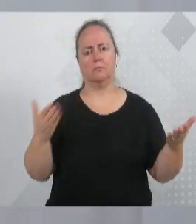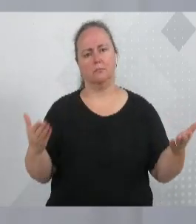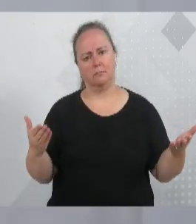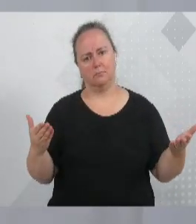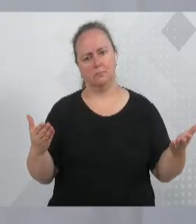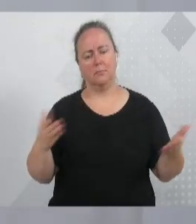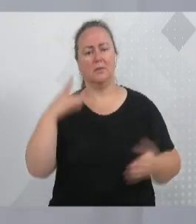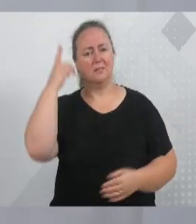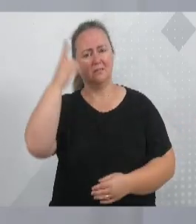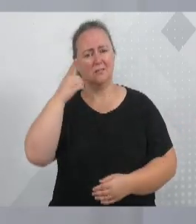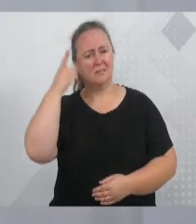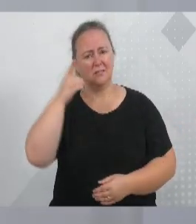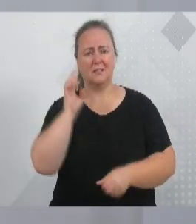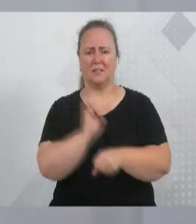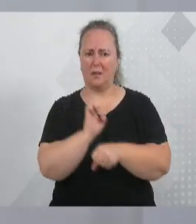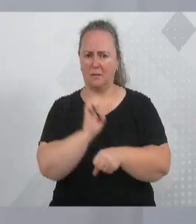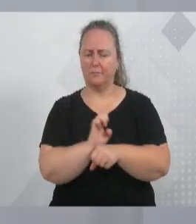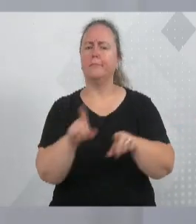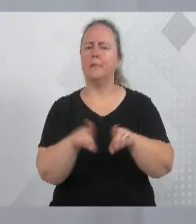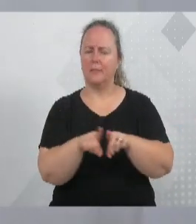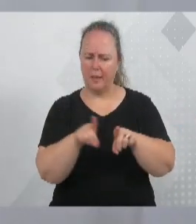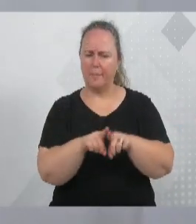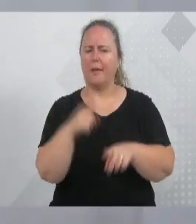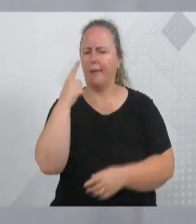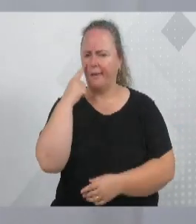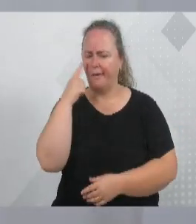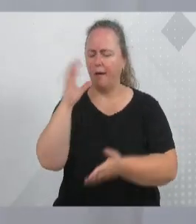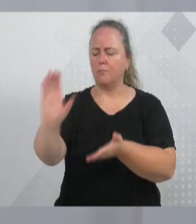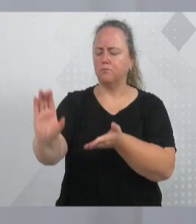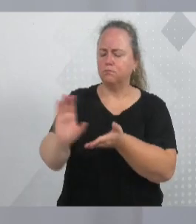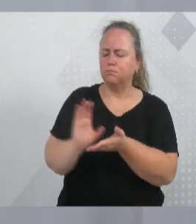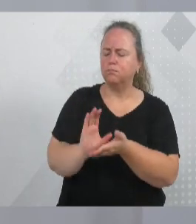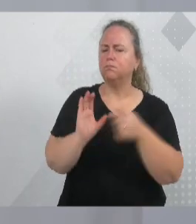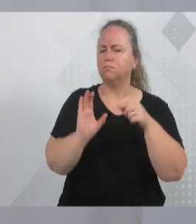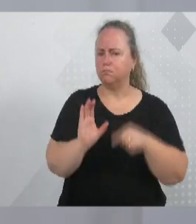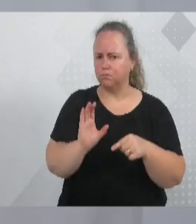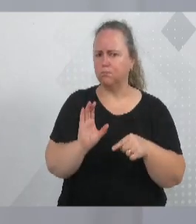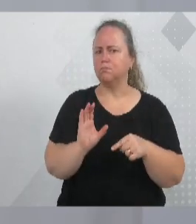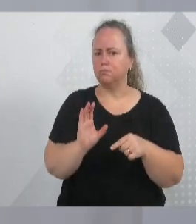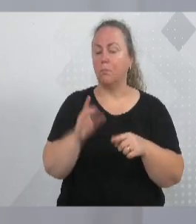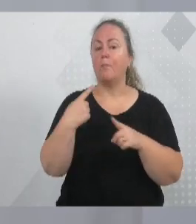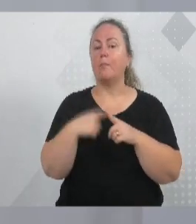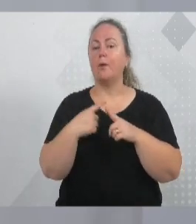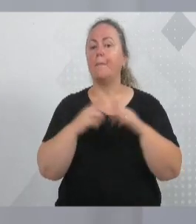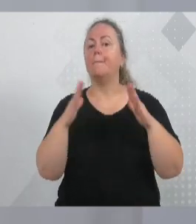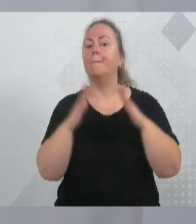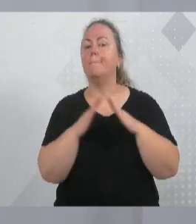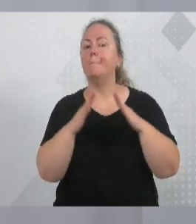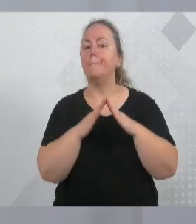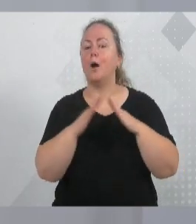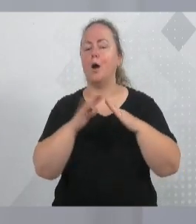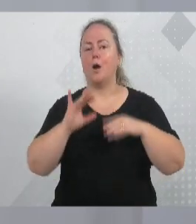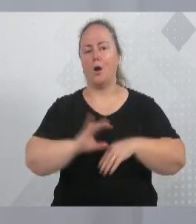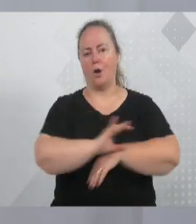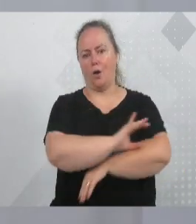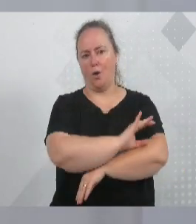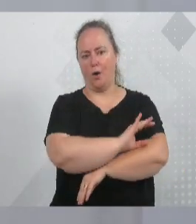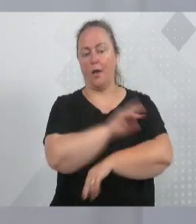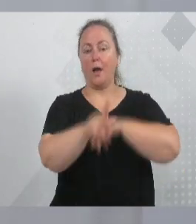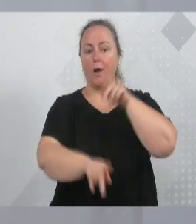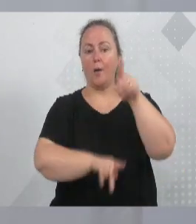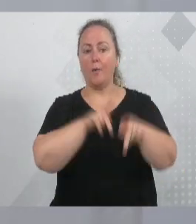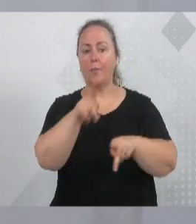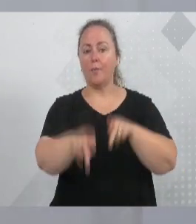esse deputado estadual também ele vai ter que buscar bastante recurso paraas itop avas que ele mora na itop Ava e o povo da itop Ava está esperando o